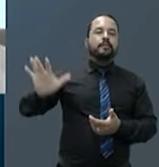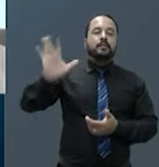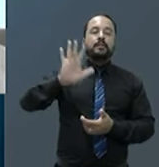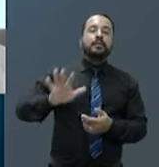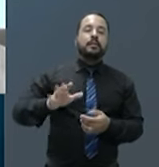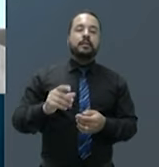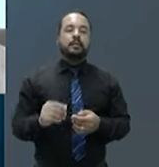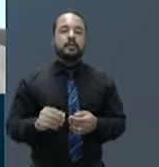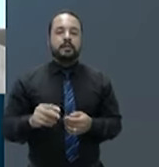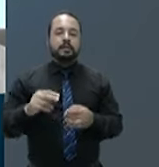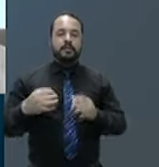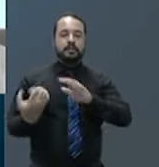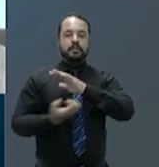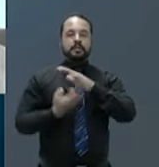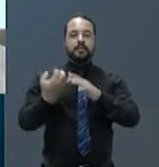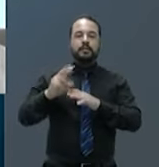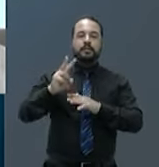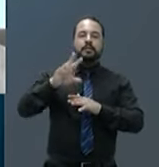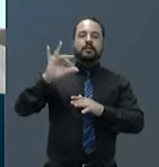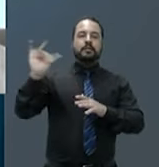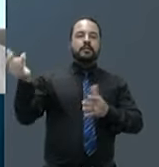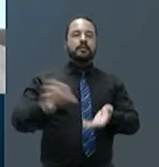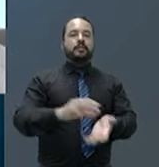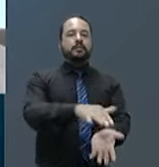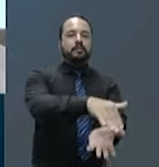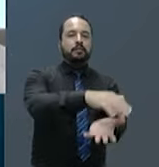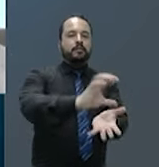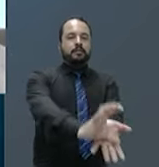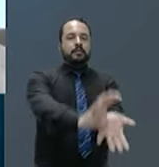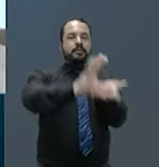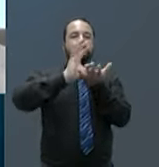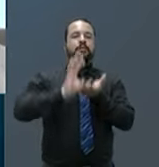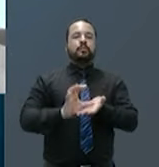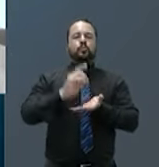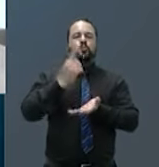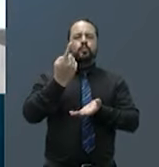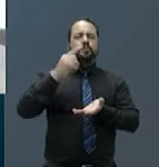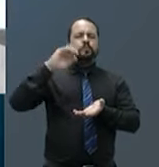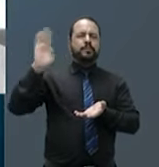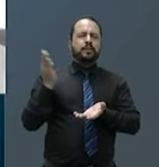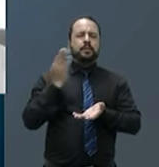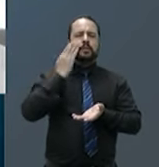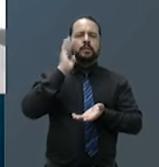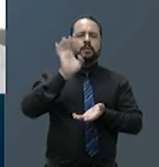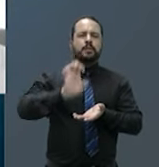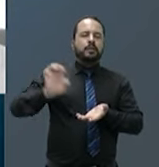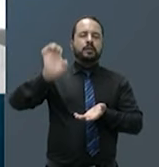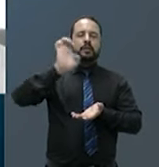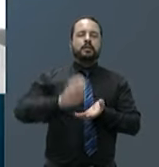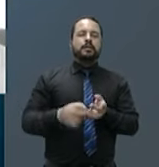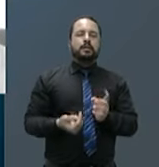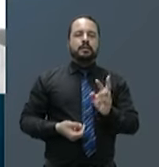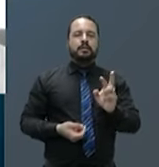a Valorem recebeu mais de 1 milhão de euros da requerida em pagamento desta dívida,